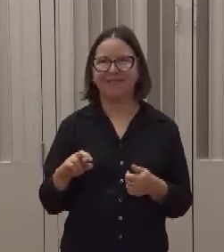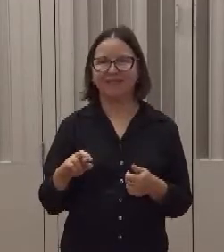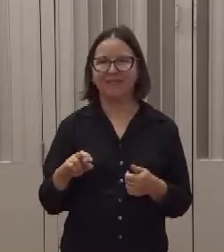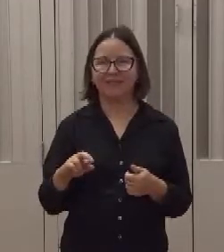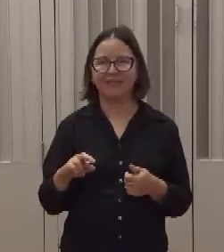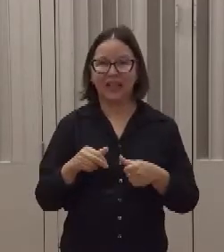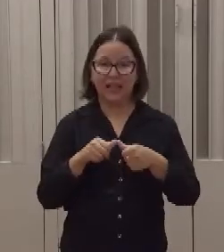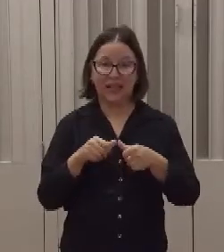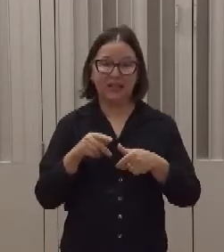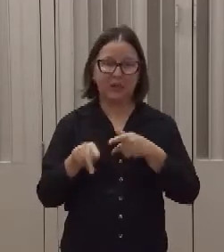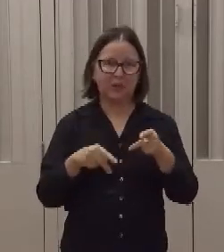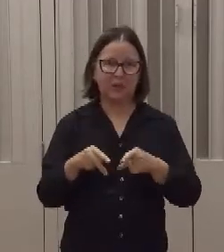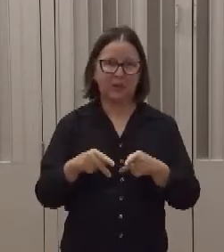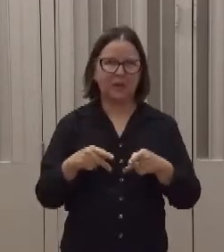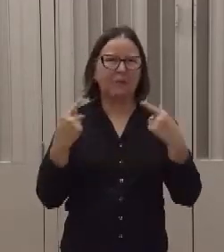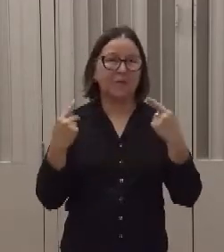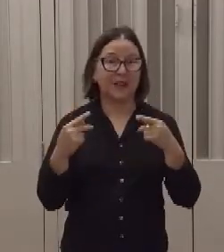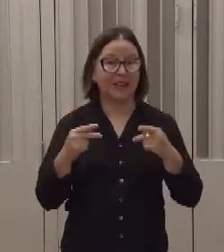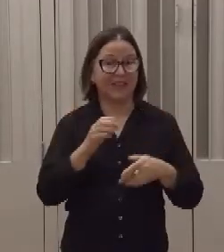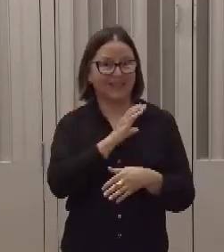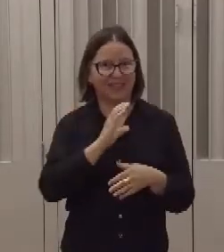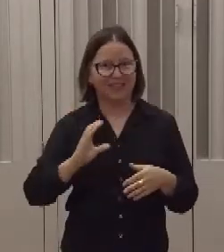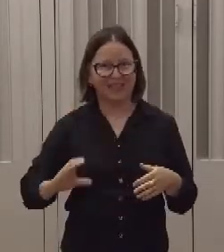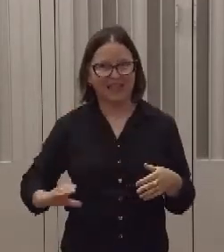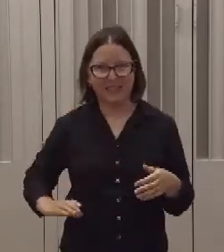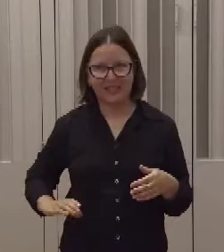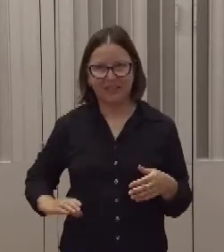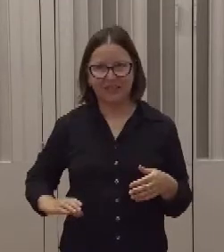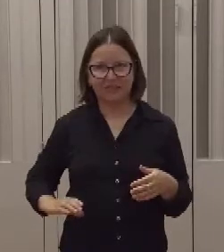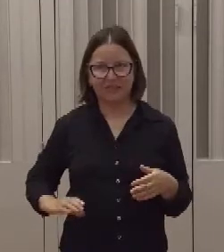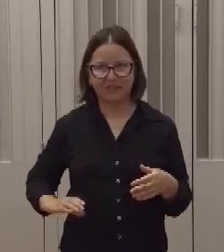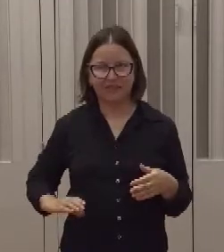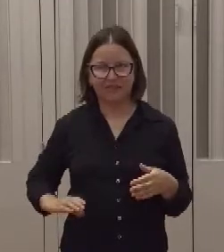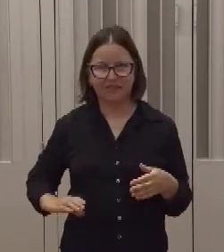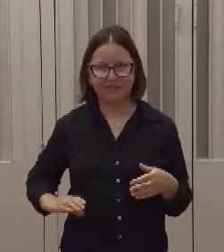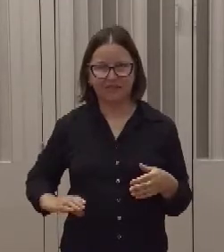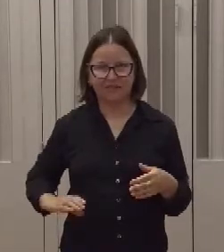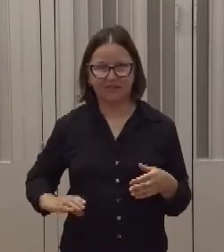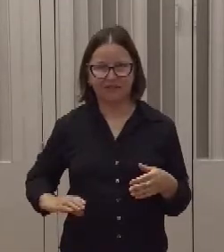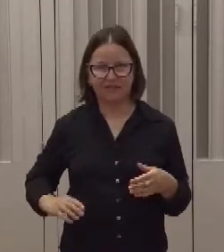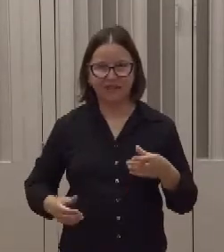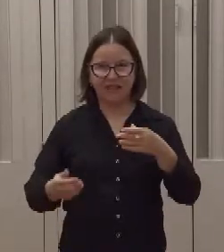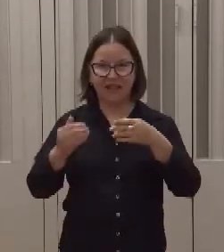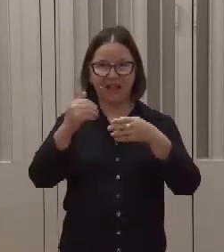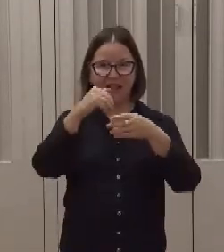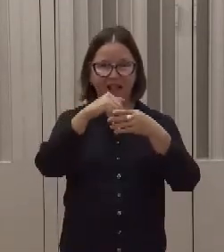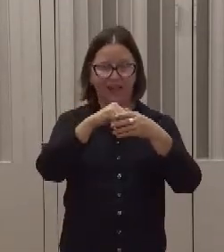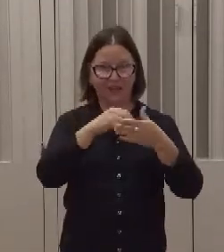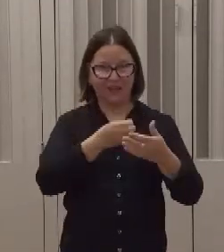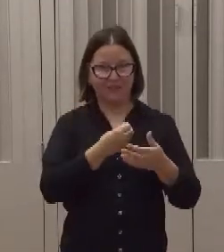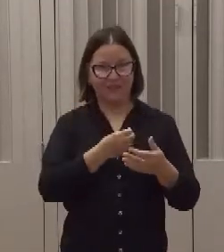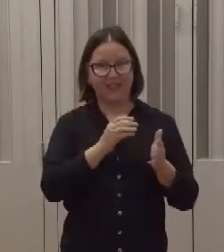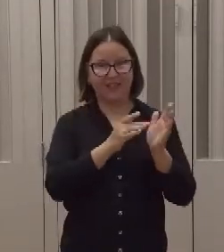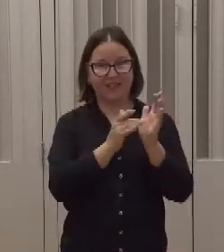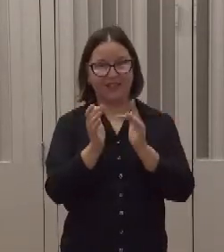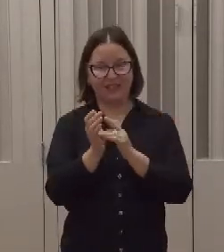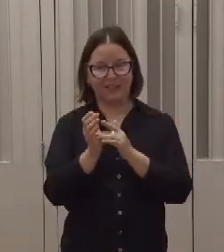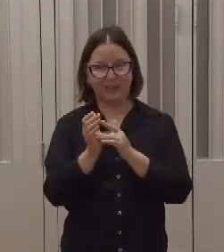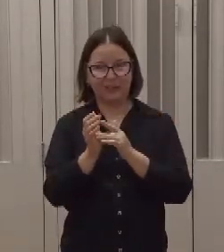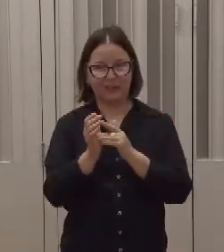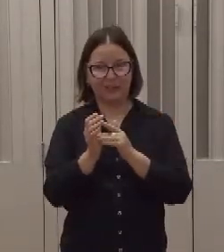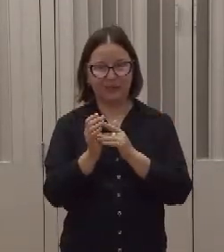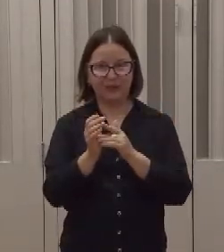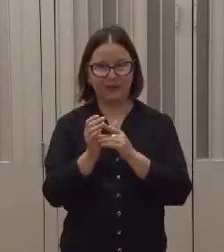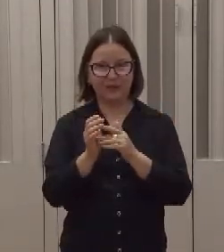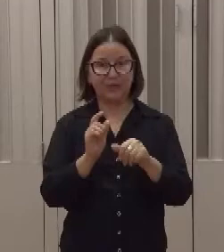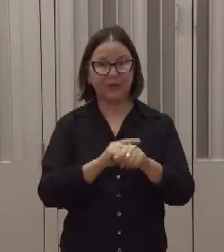João que o Cristo havia entrado em Jesus a partir do batismo dele nas águas por João Batista. E